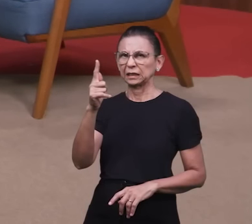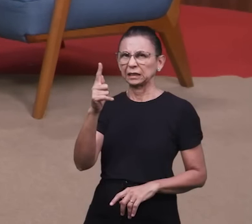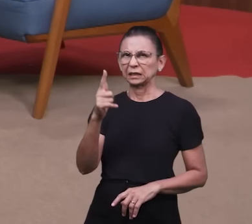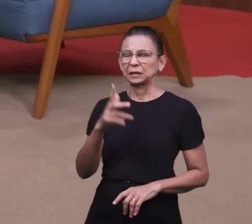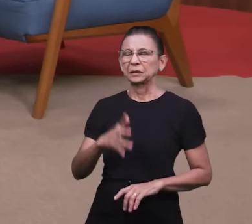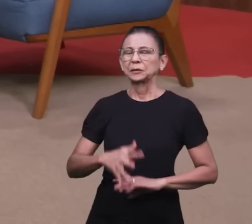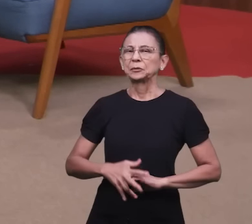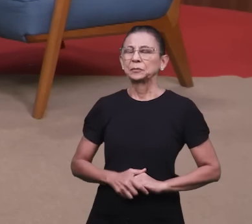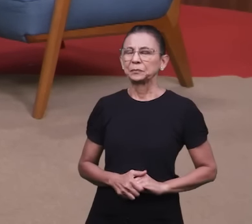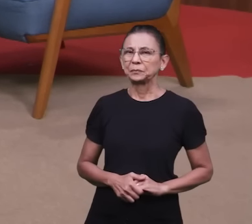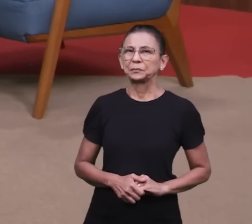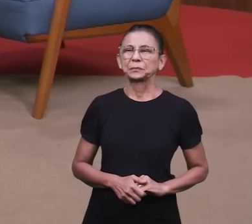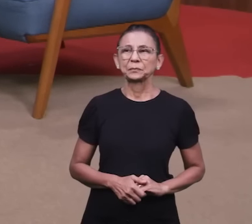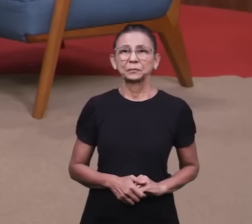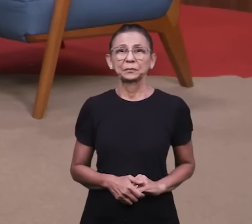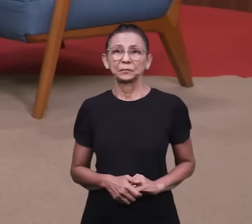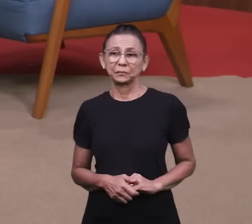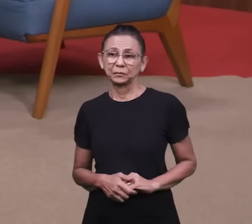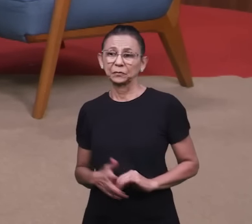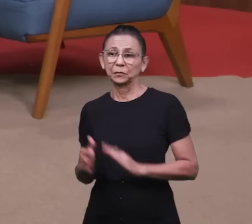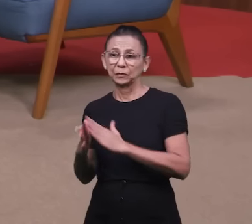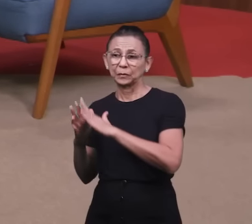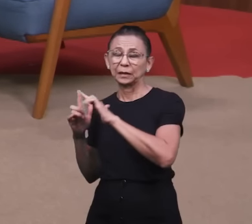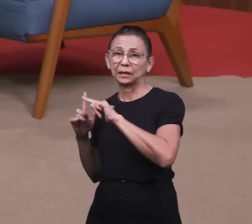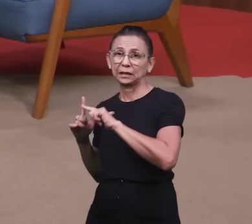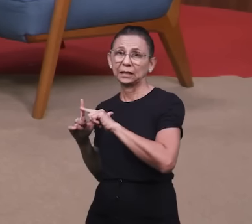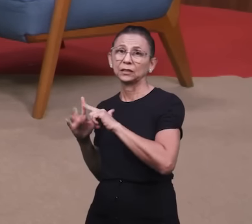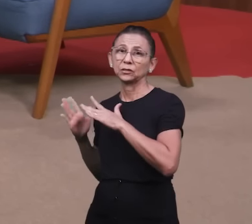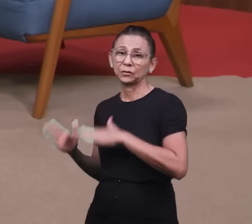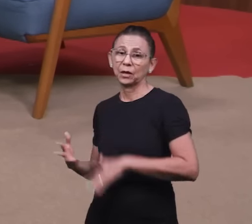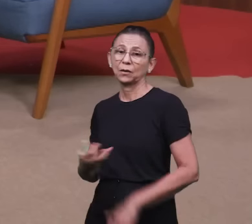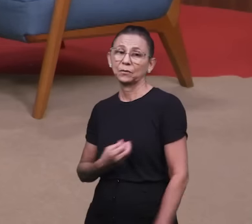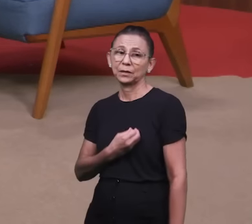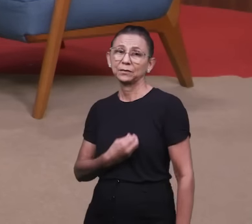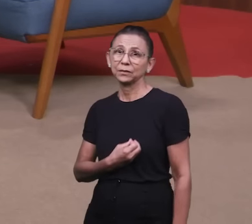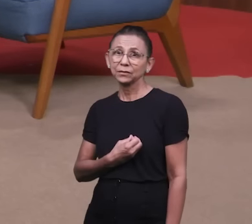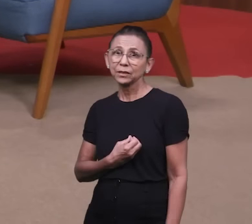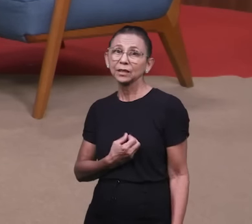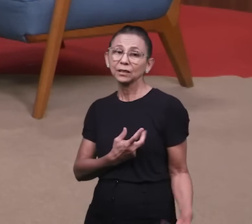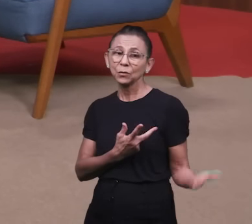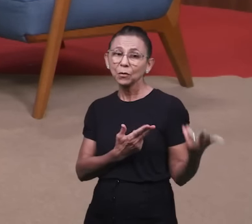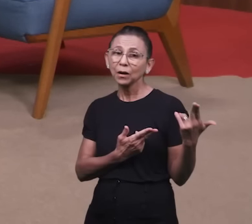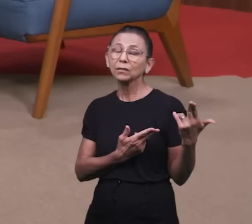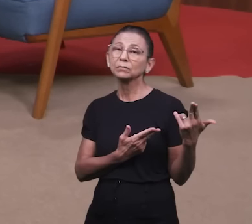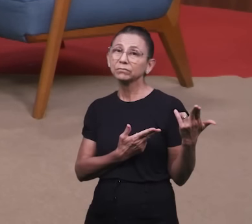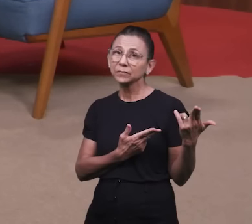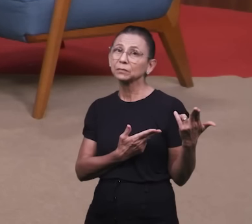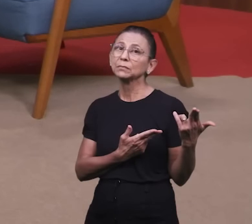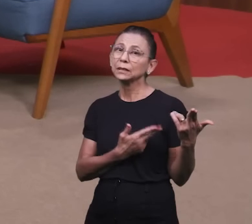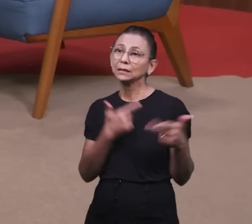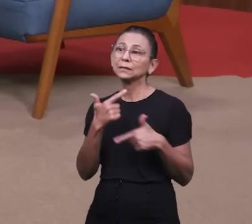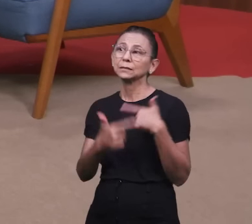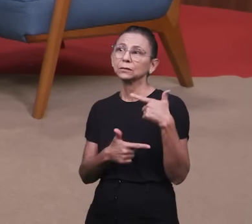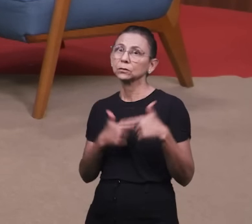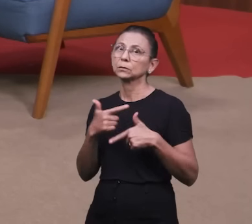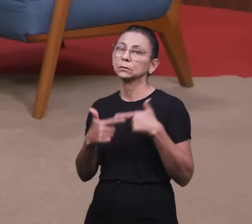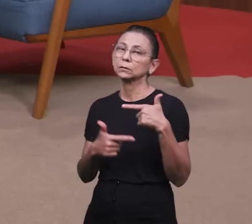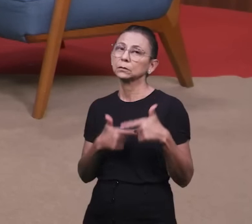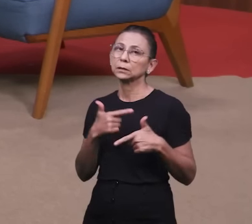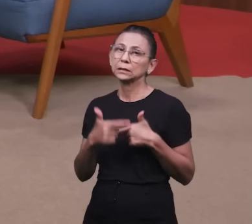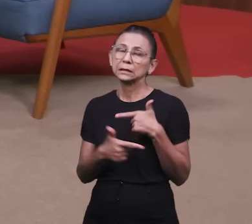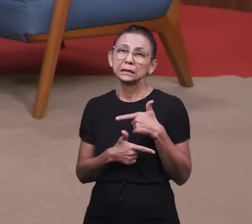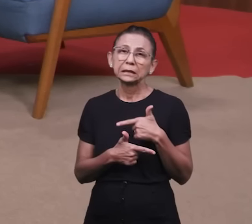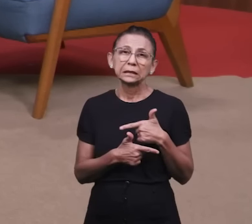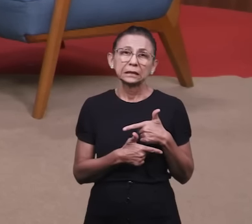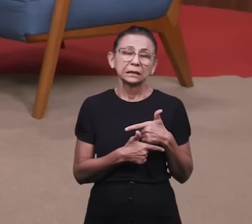a igreja fiel ela está no meio disso tudo e de certa forma ela sofre ela atingir tem suas lutas